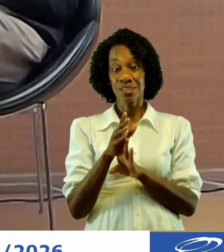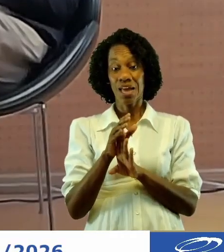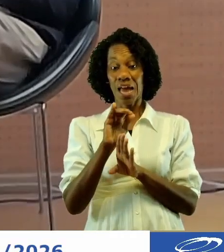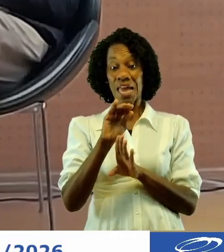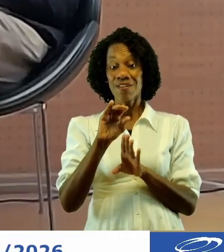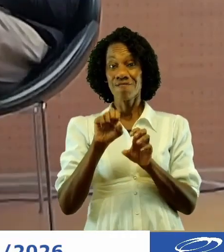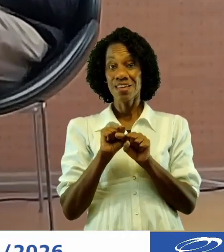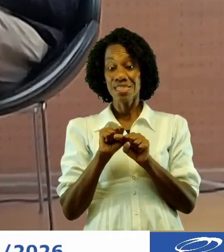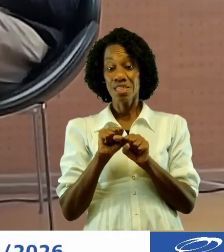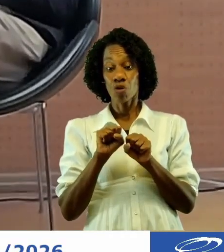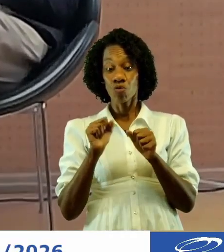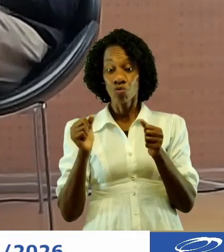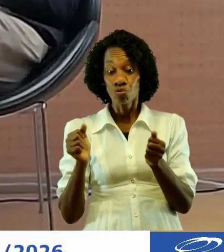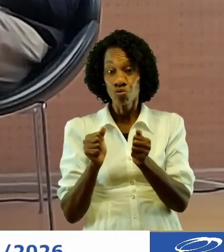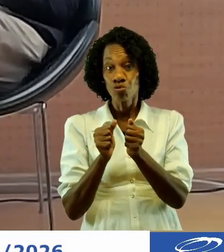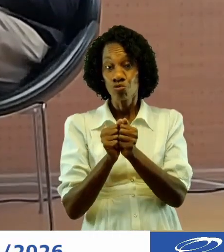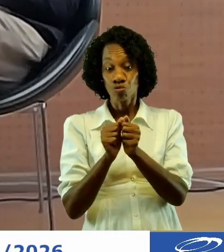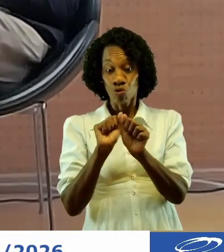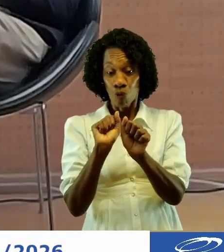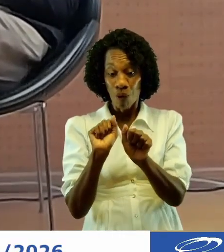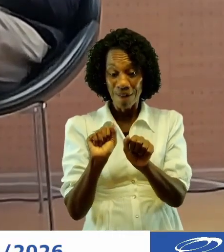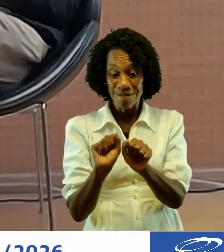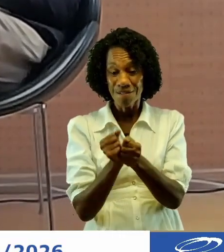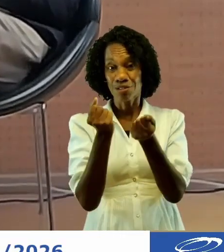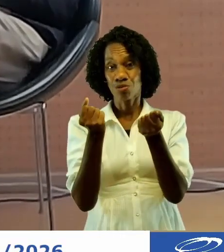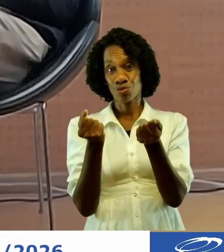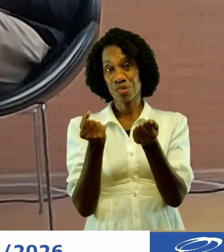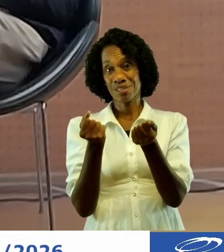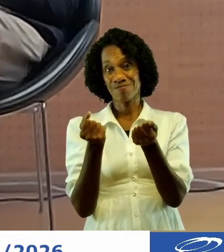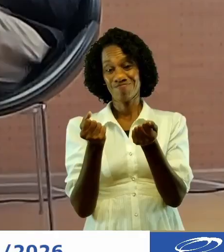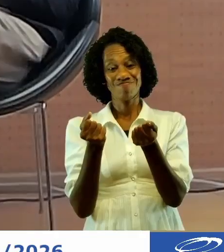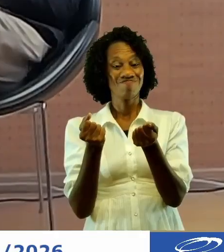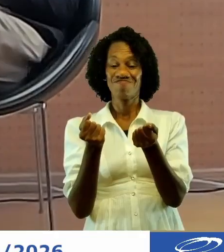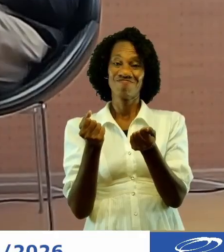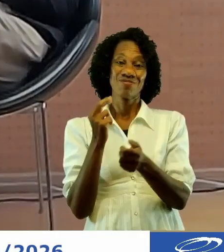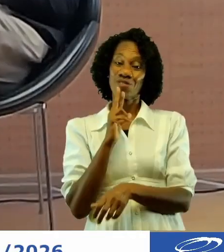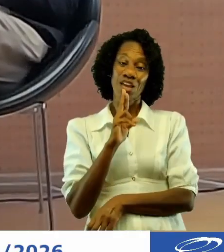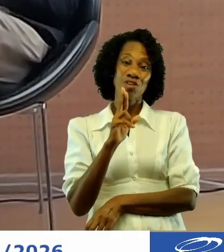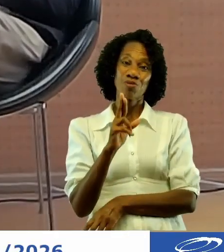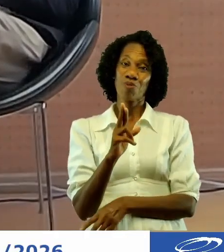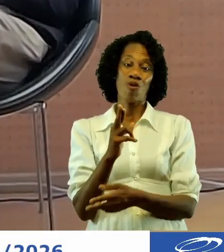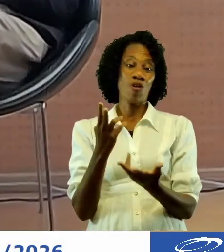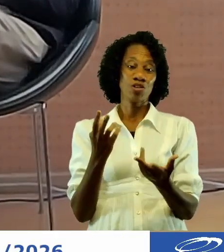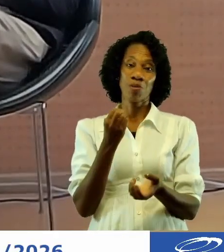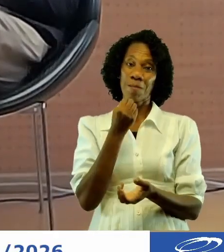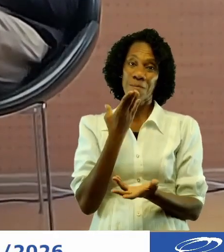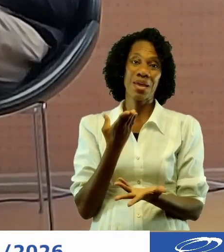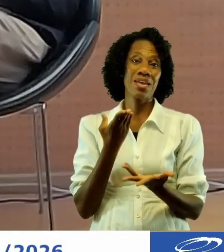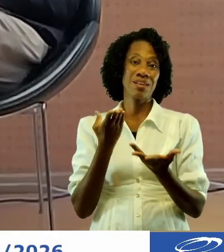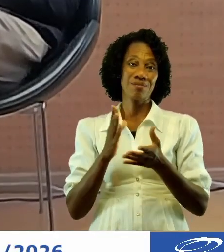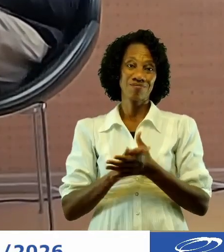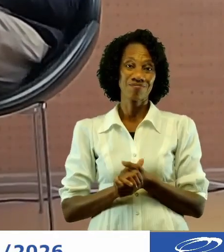não contemplam essas infecções por bactérias resistentes e gram-negativas do sul global. E esse